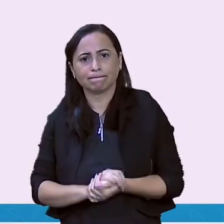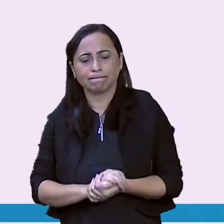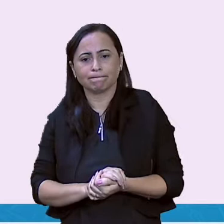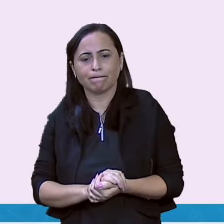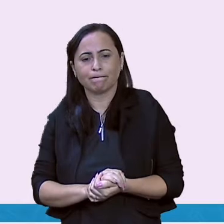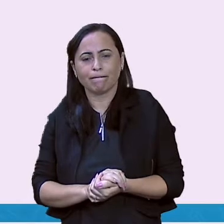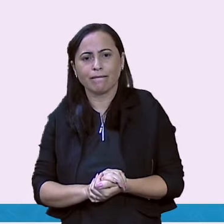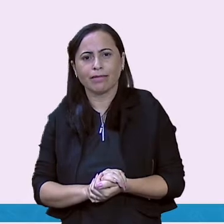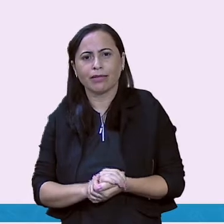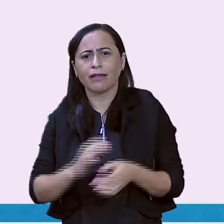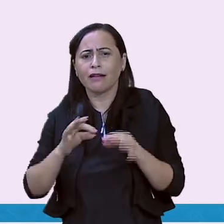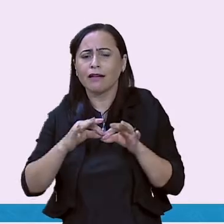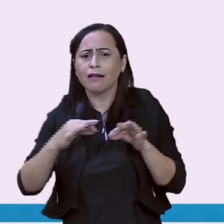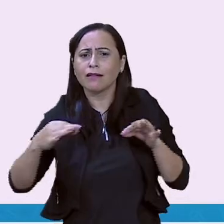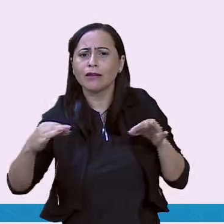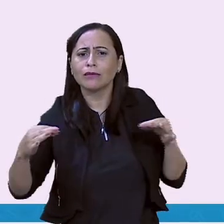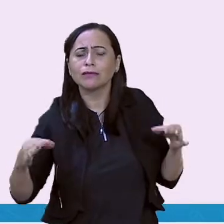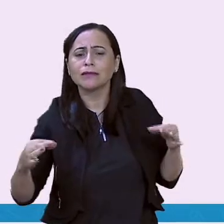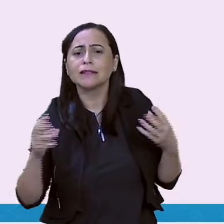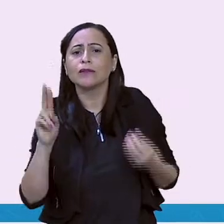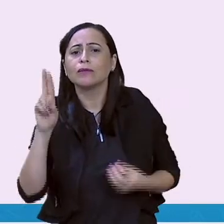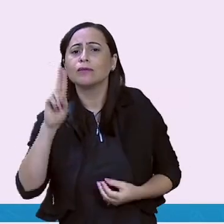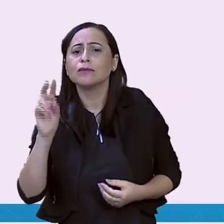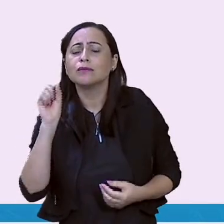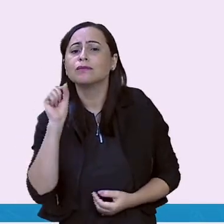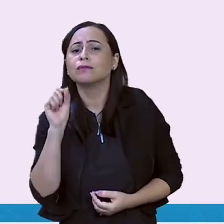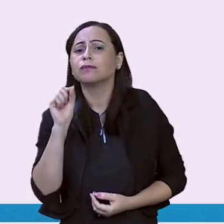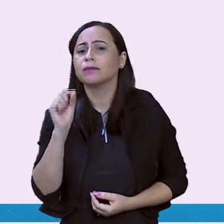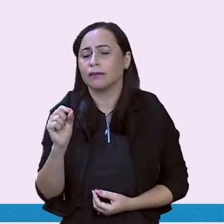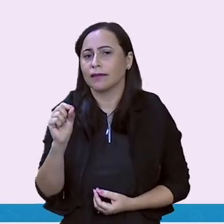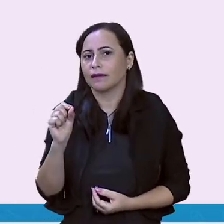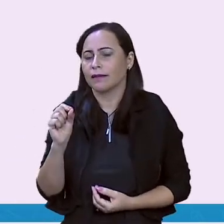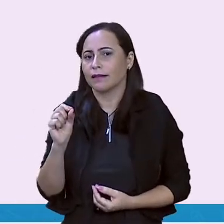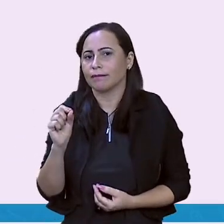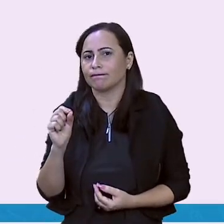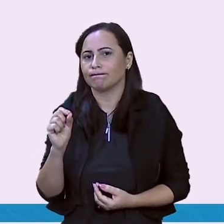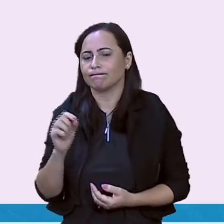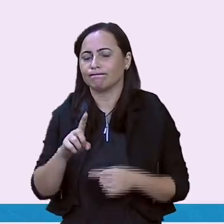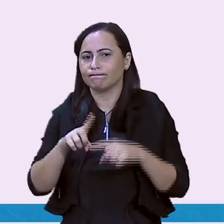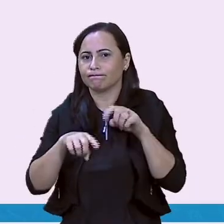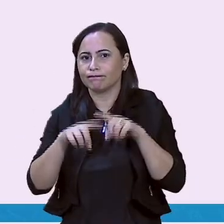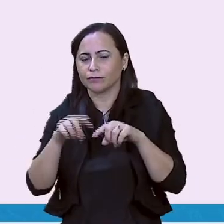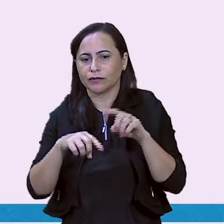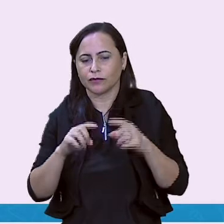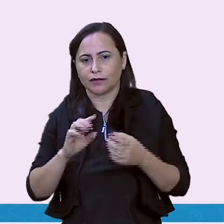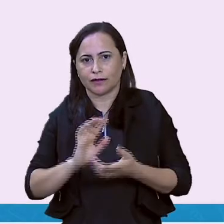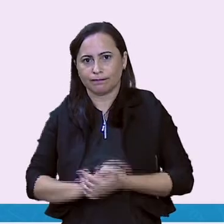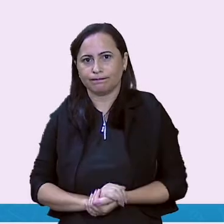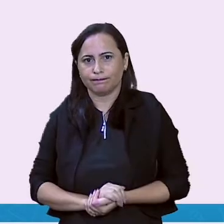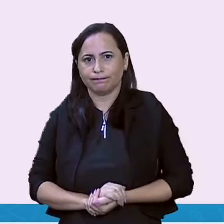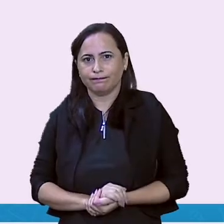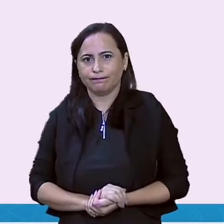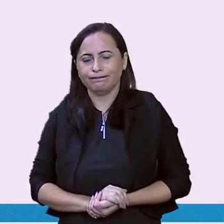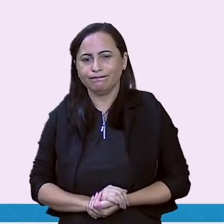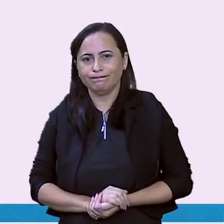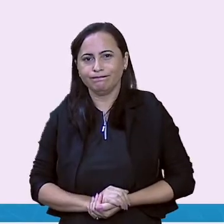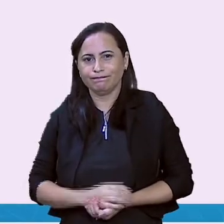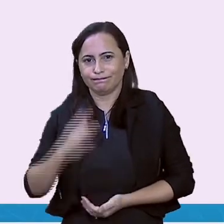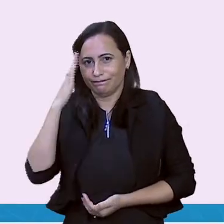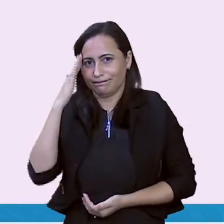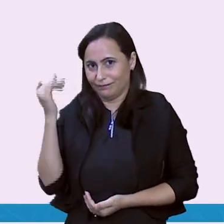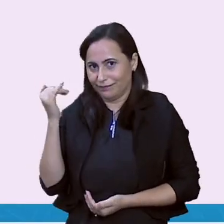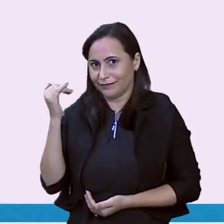aquele guarda-roupa que ela quer colocar lá, se cabe ali. Qual instrumento que ela vai medir a parede dela